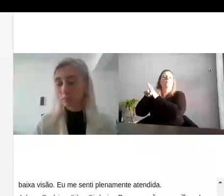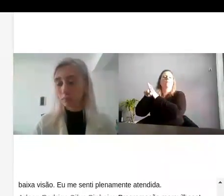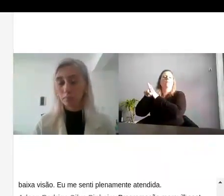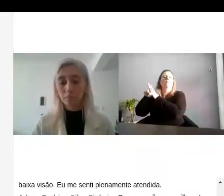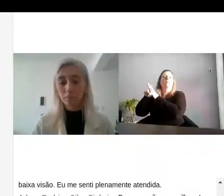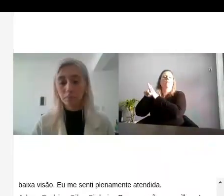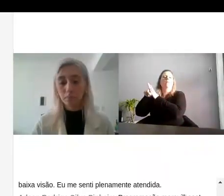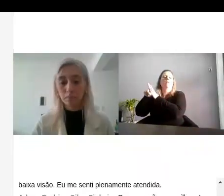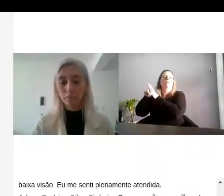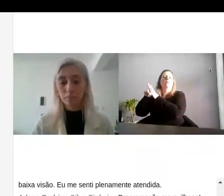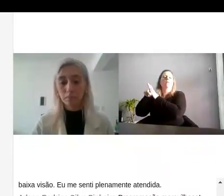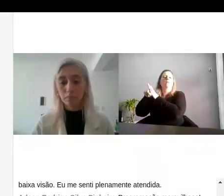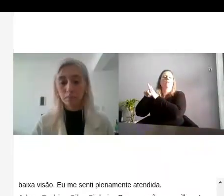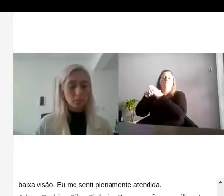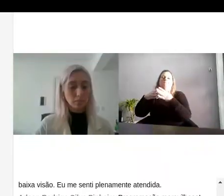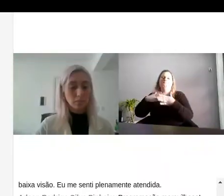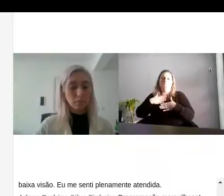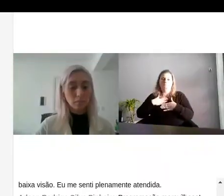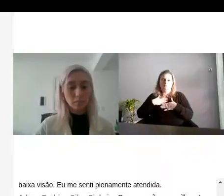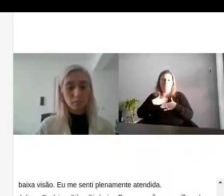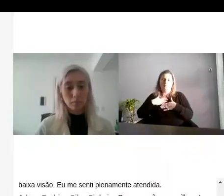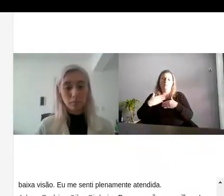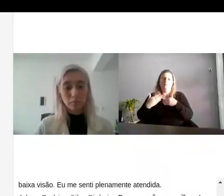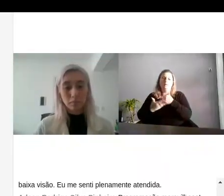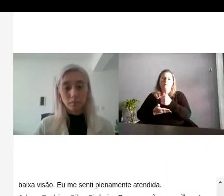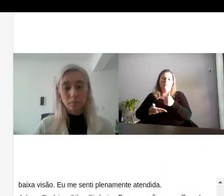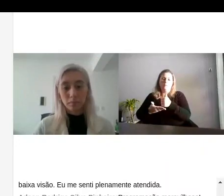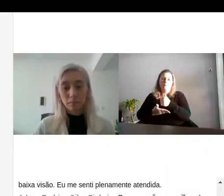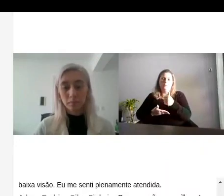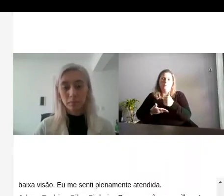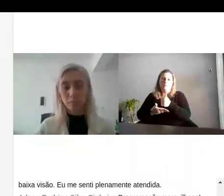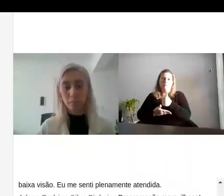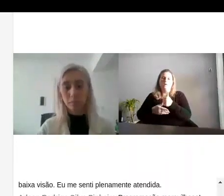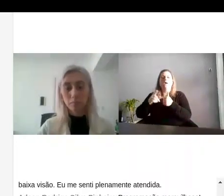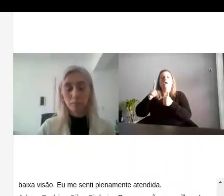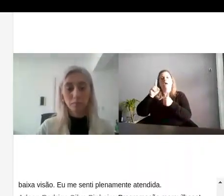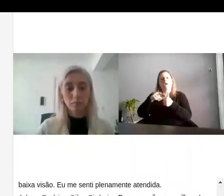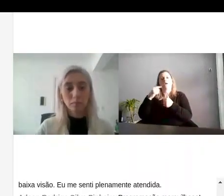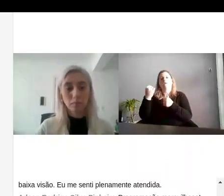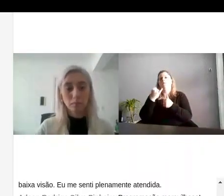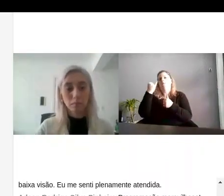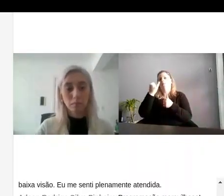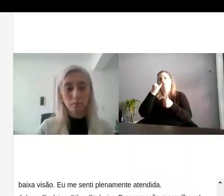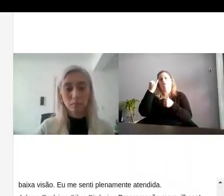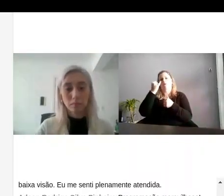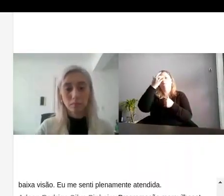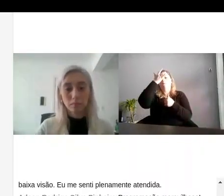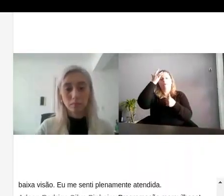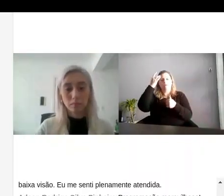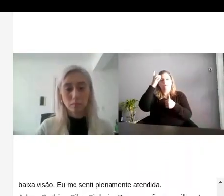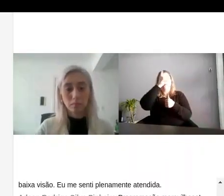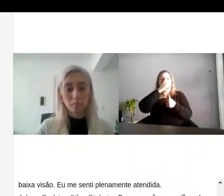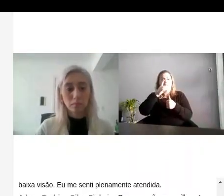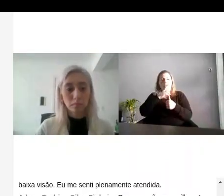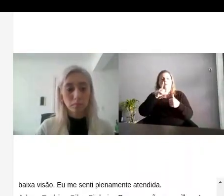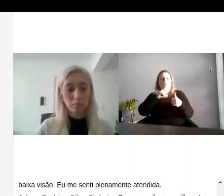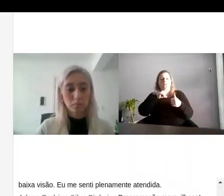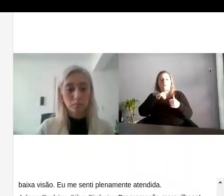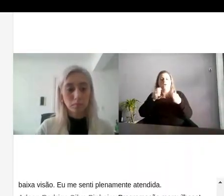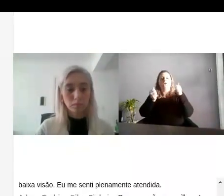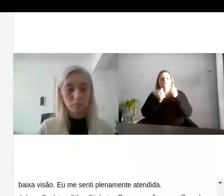Para mim, fundamentalmente, é a participação da pessoa com defeito visual no processo de construção da